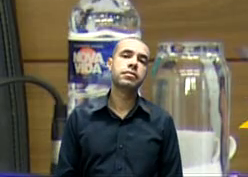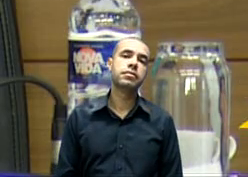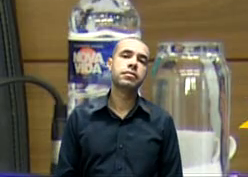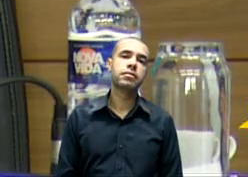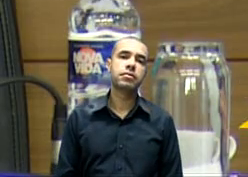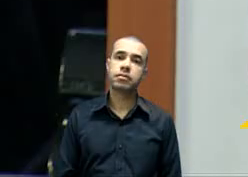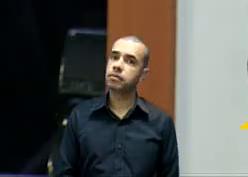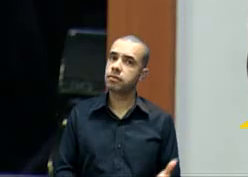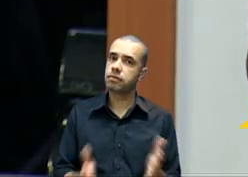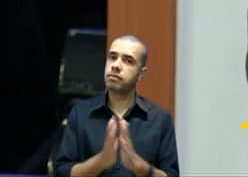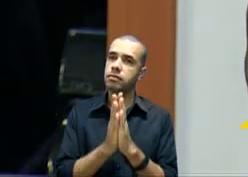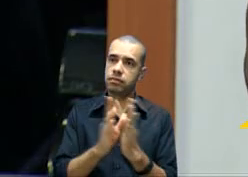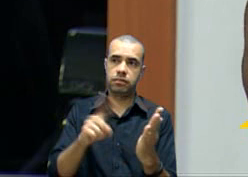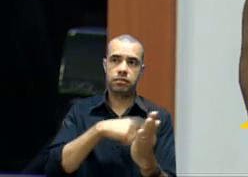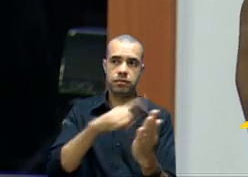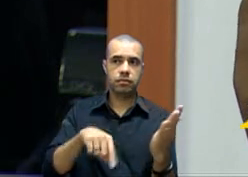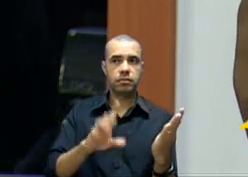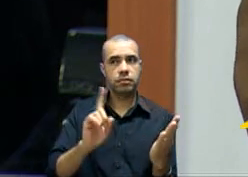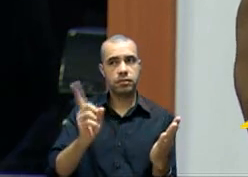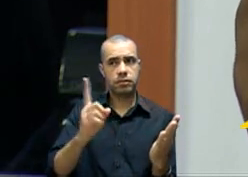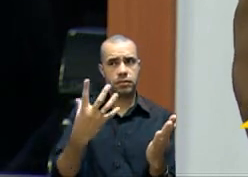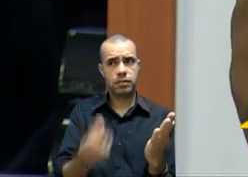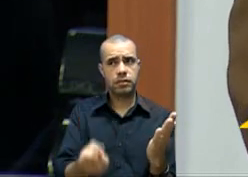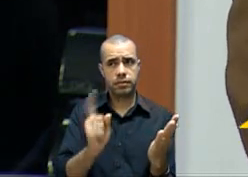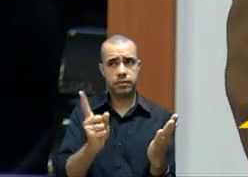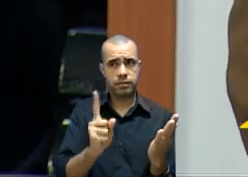Não ao veto. Não ao veto.